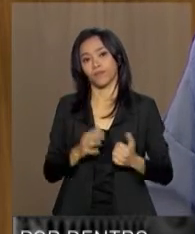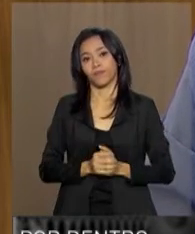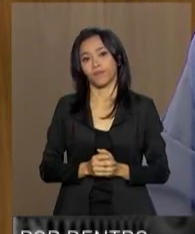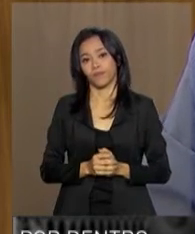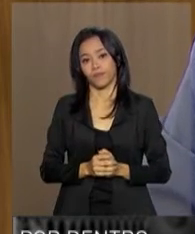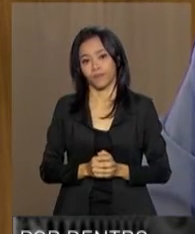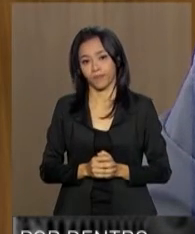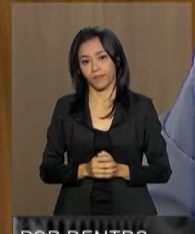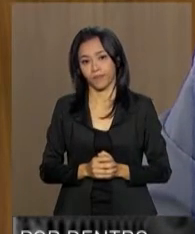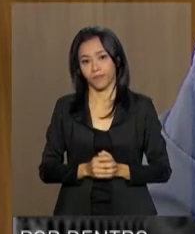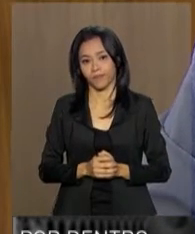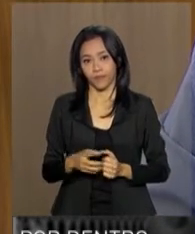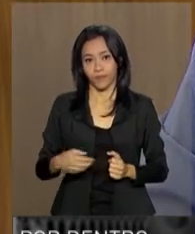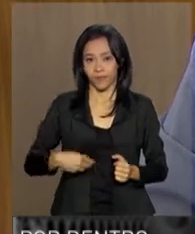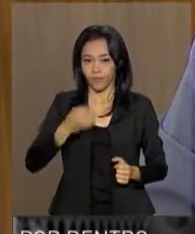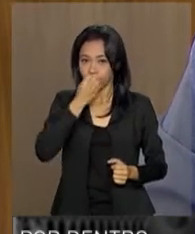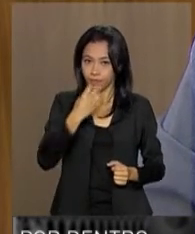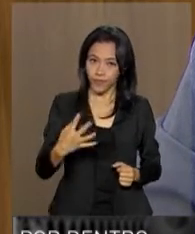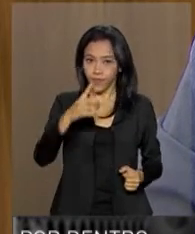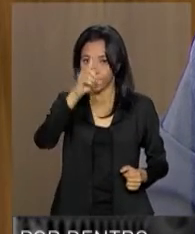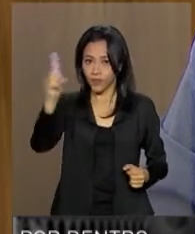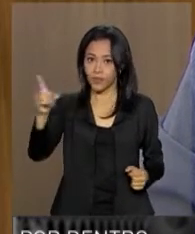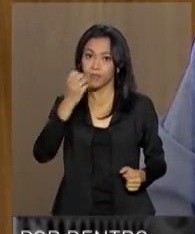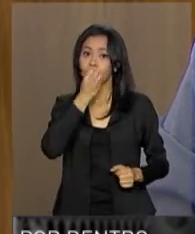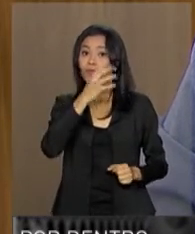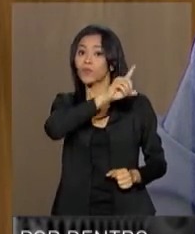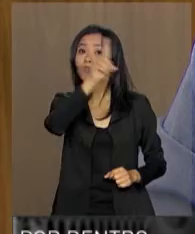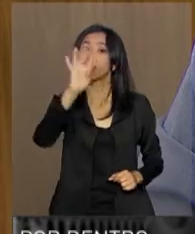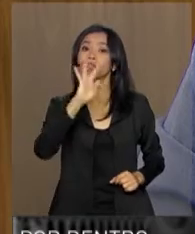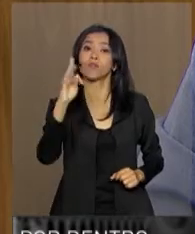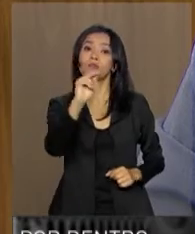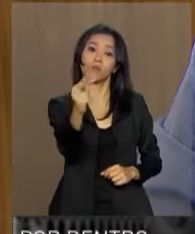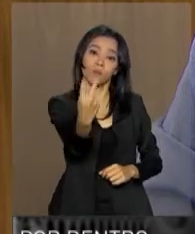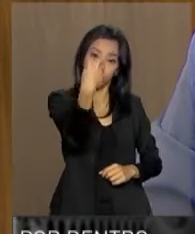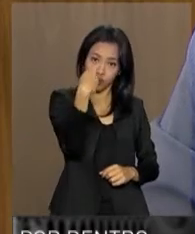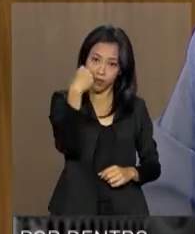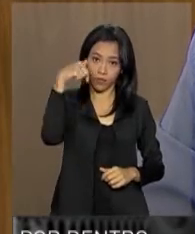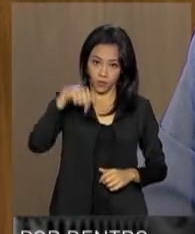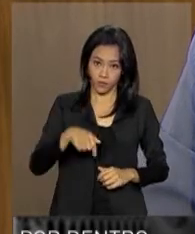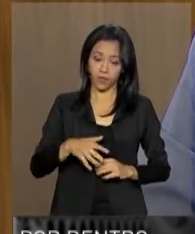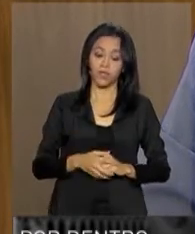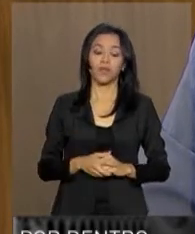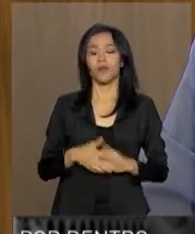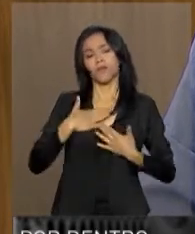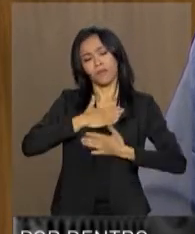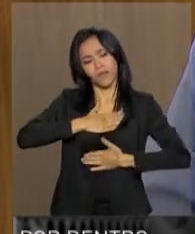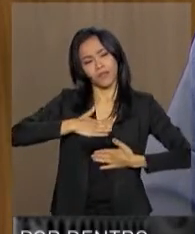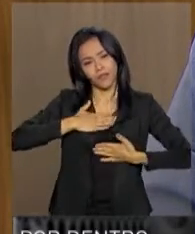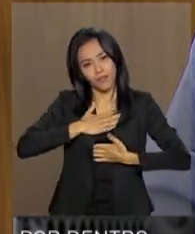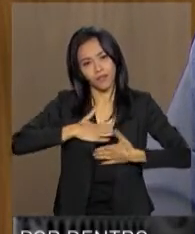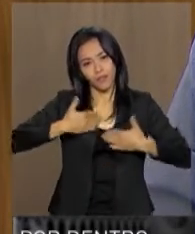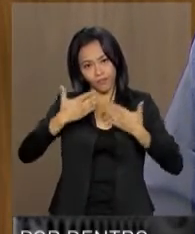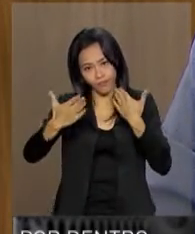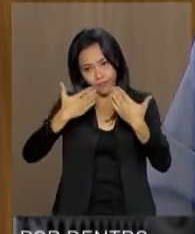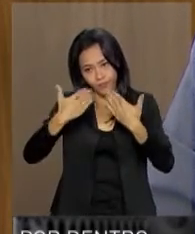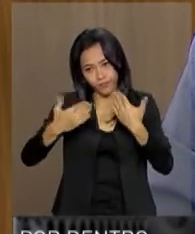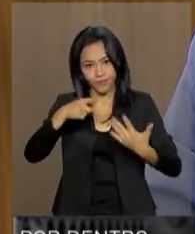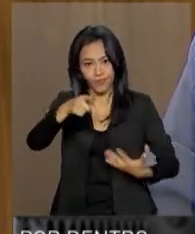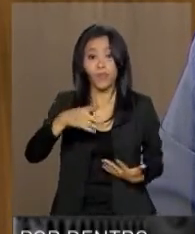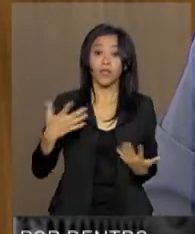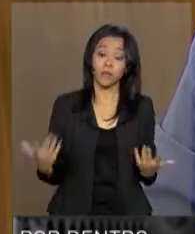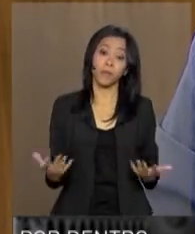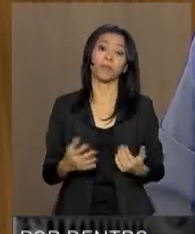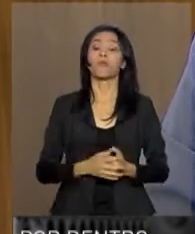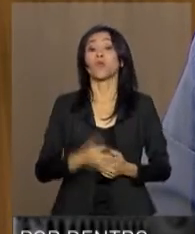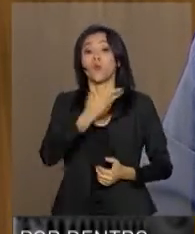bom dia fãs do bom dia ouvintes da rádio tribuna bandnews fm é um prazer falar com vocês bom o governo ele olha com